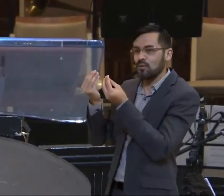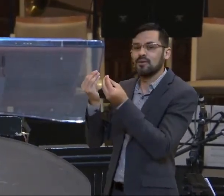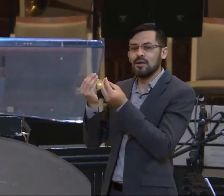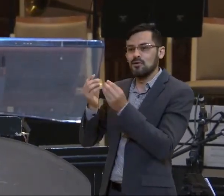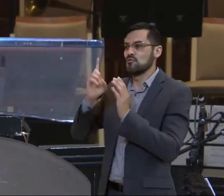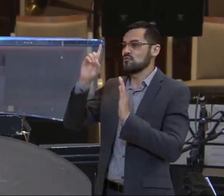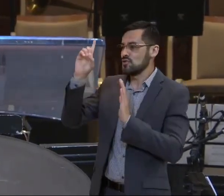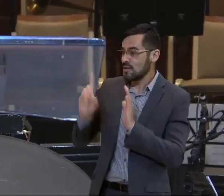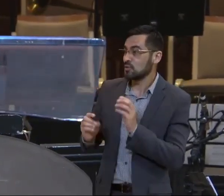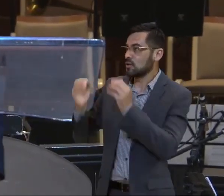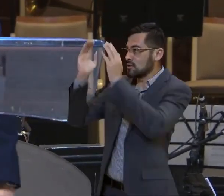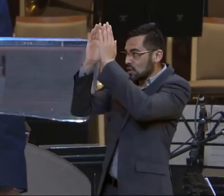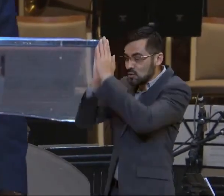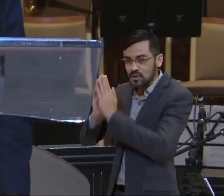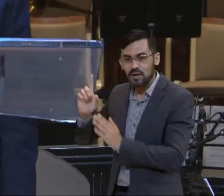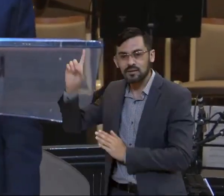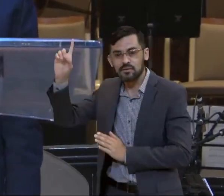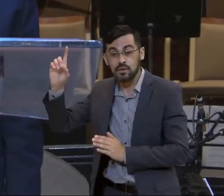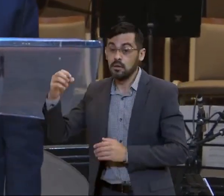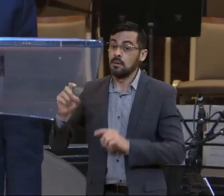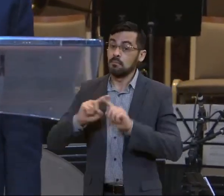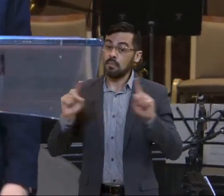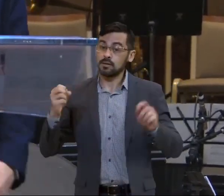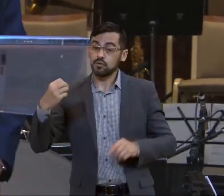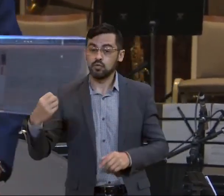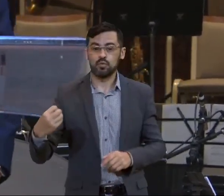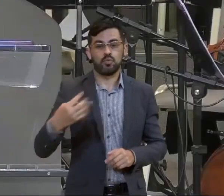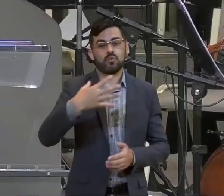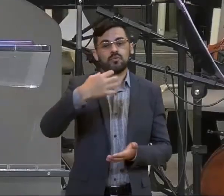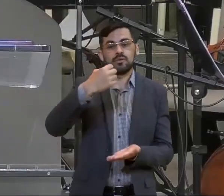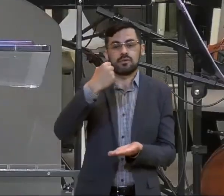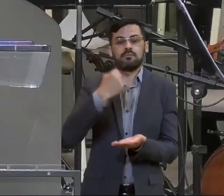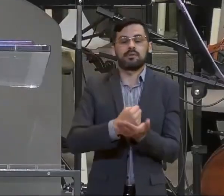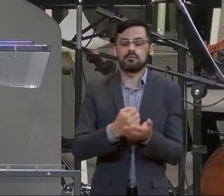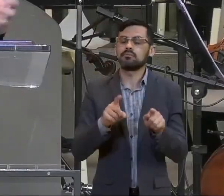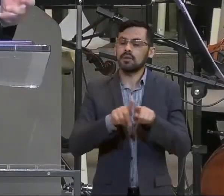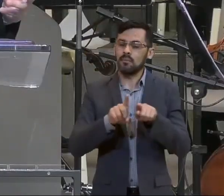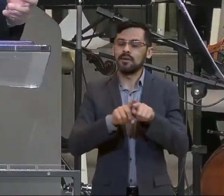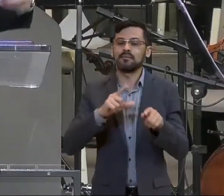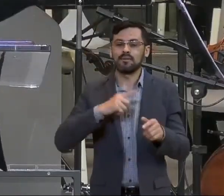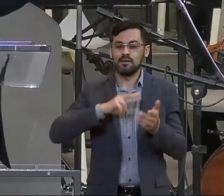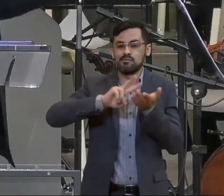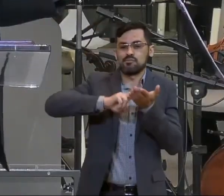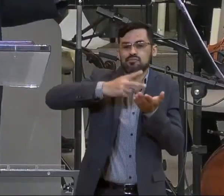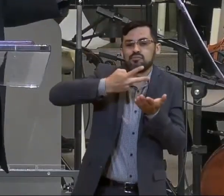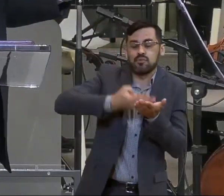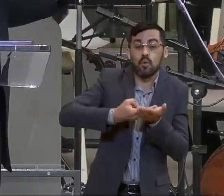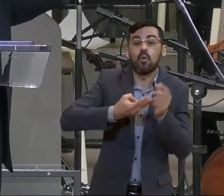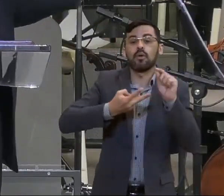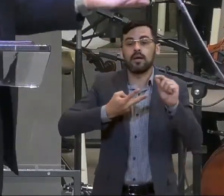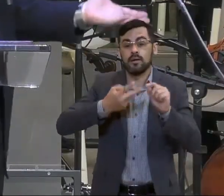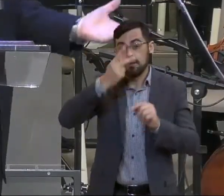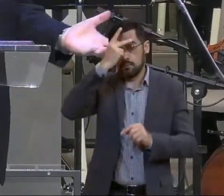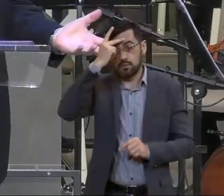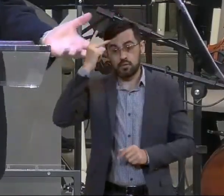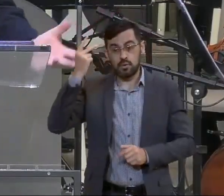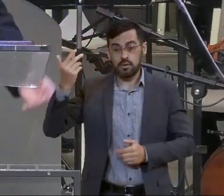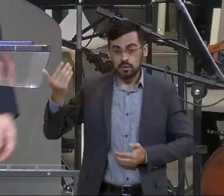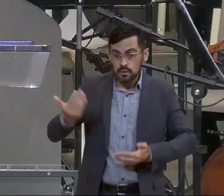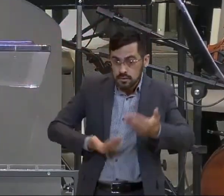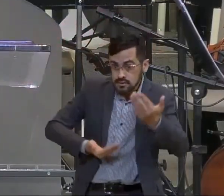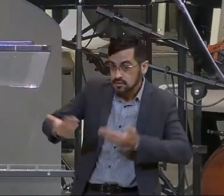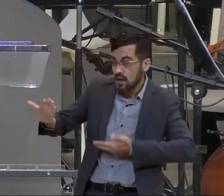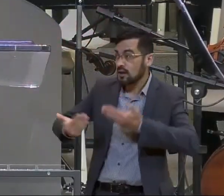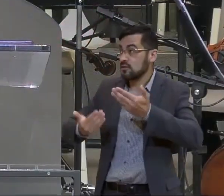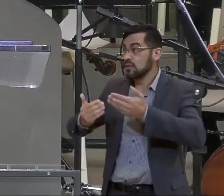criação. No Novo Testamento, essa palavra aparece, não é, como alguém que serve e adora o Senhor